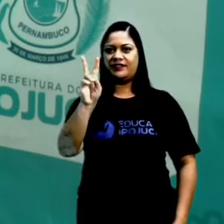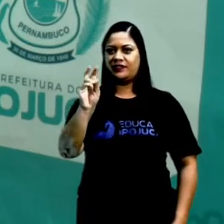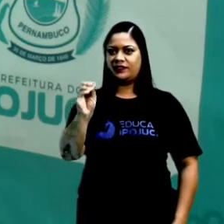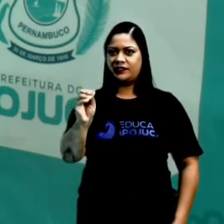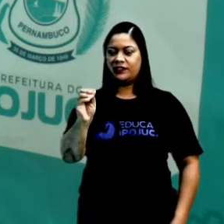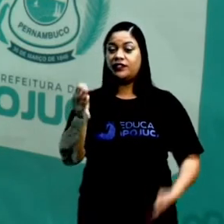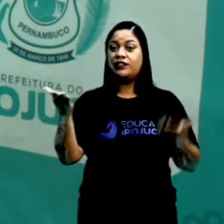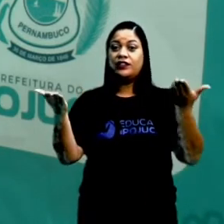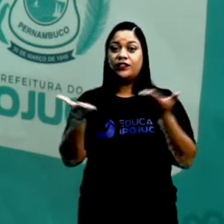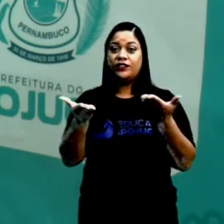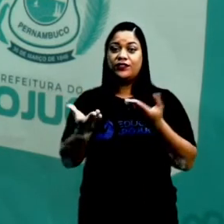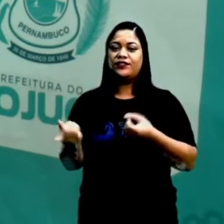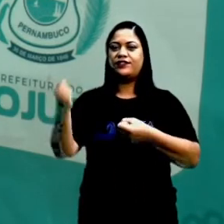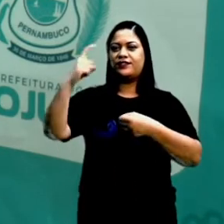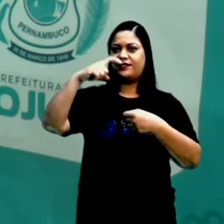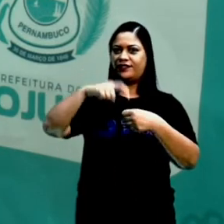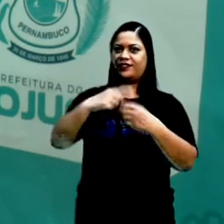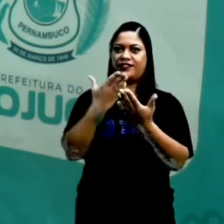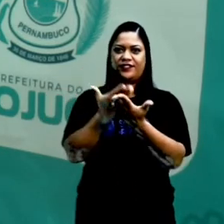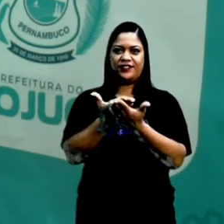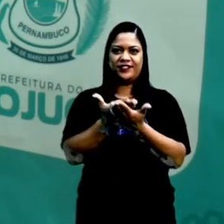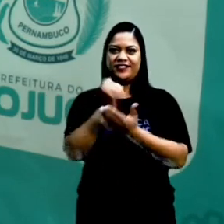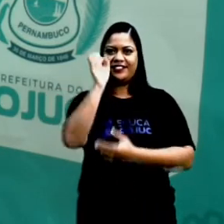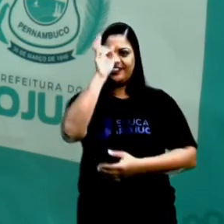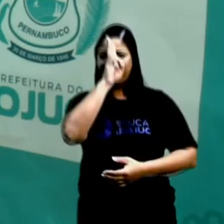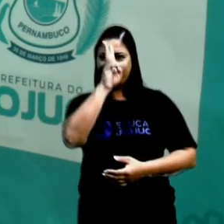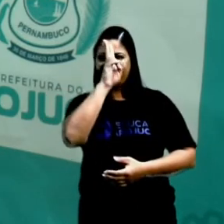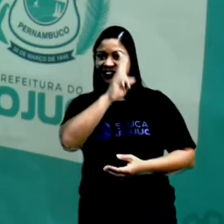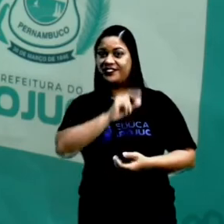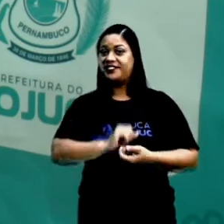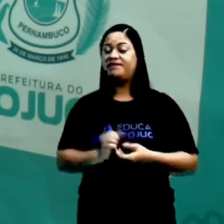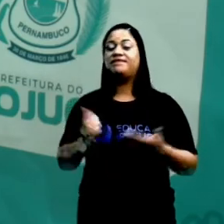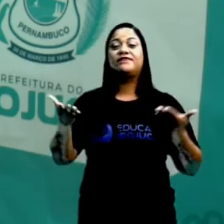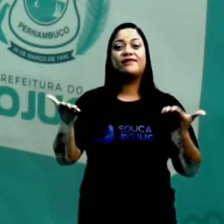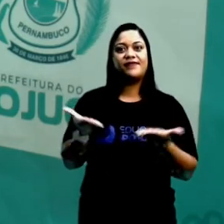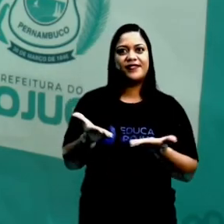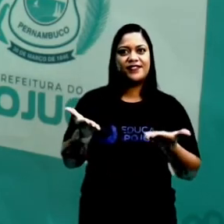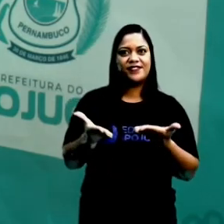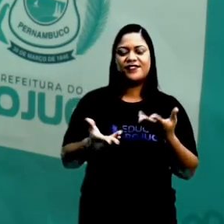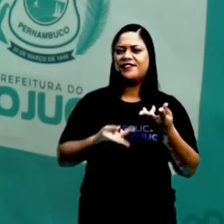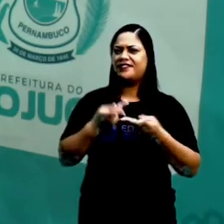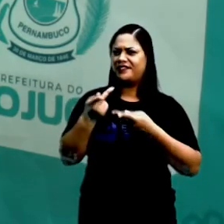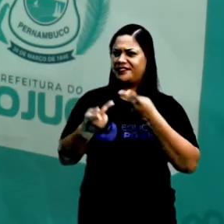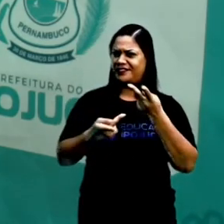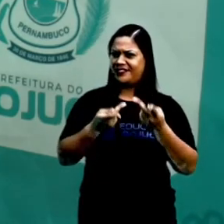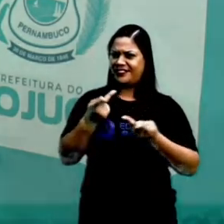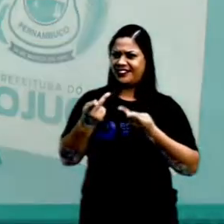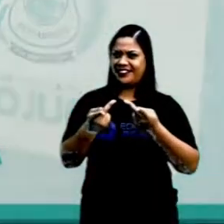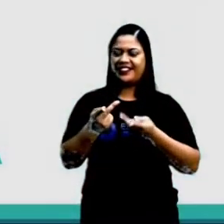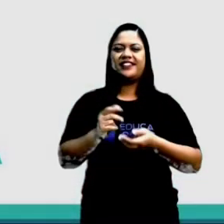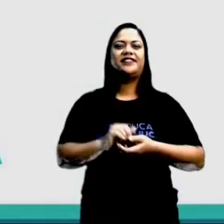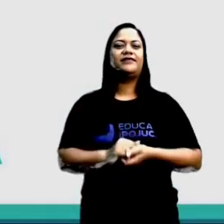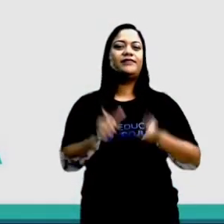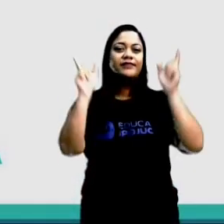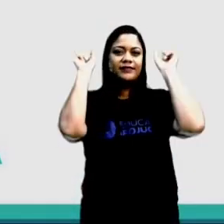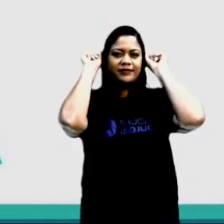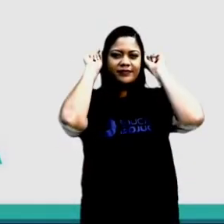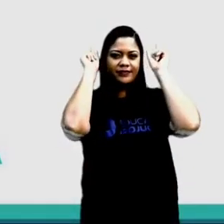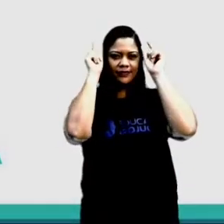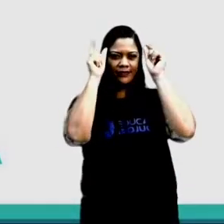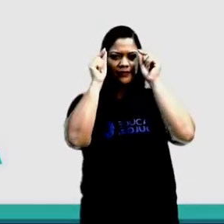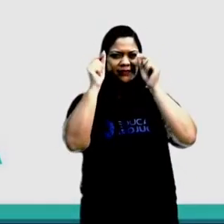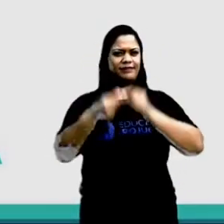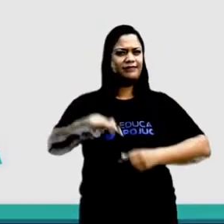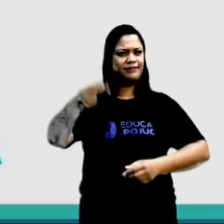vamos retomar então com as nossas aulas de história. E hoje nós vamos falar sobre a Grécia Antiga,